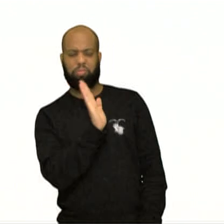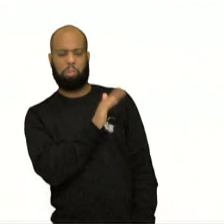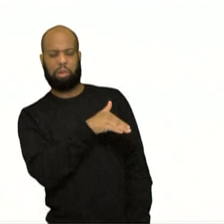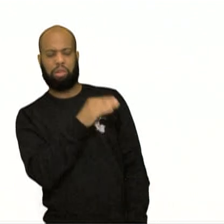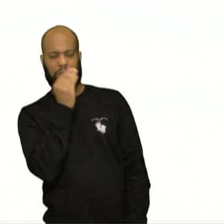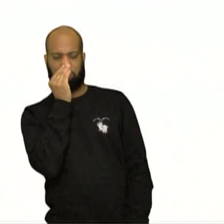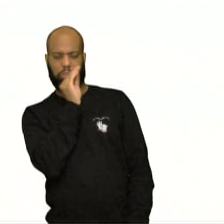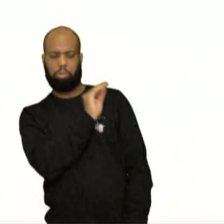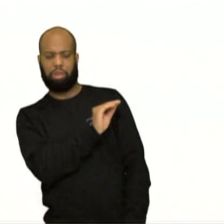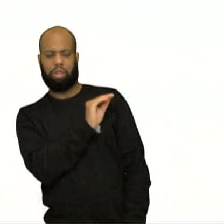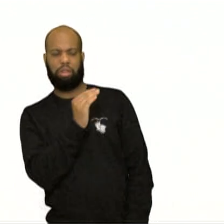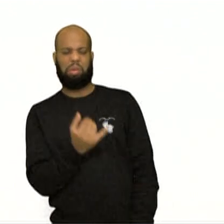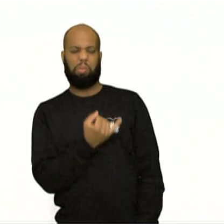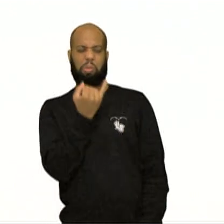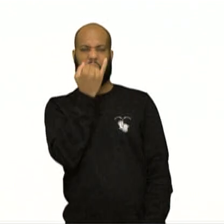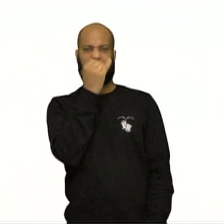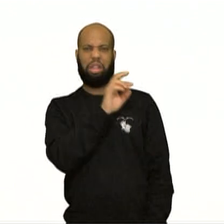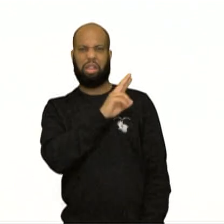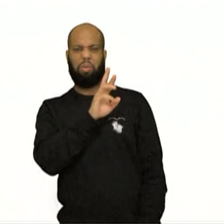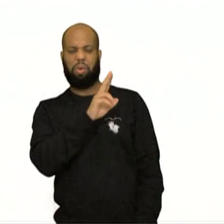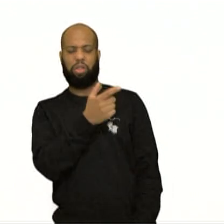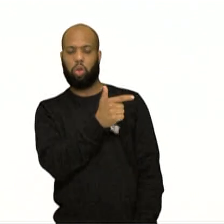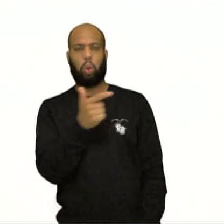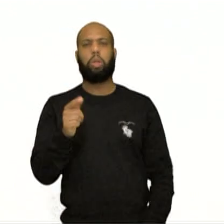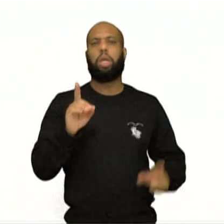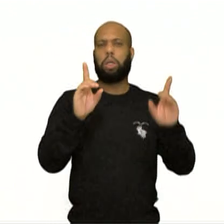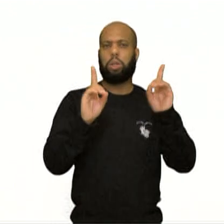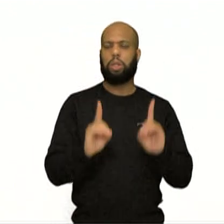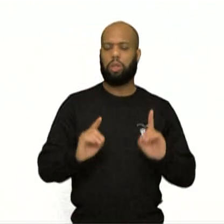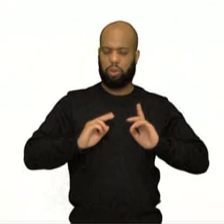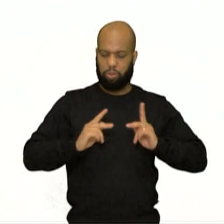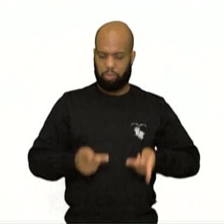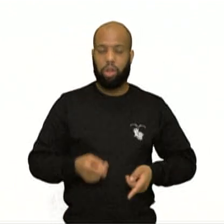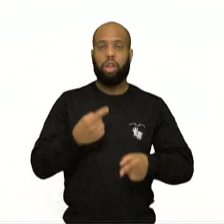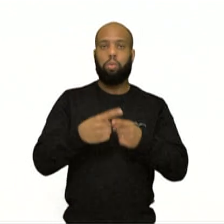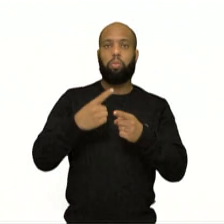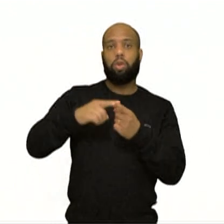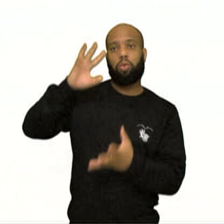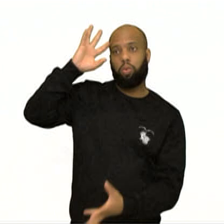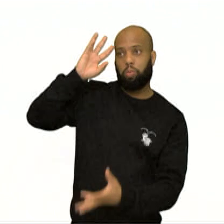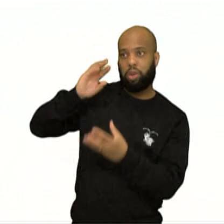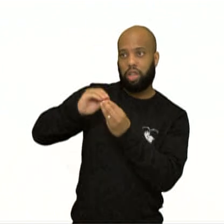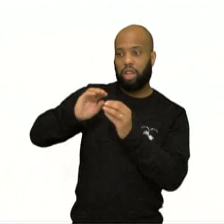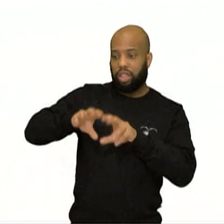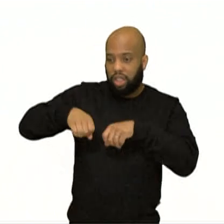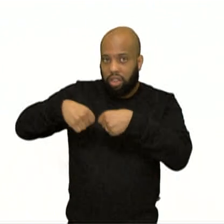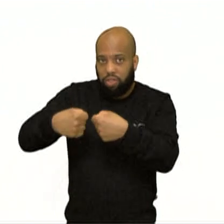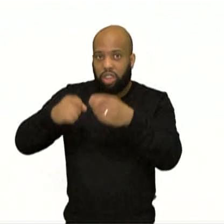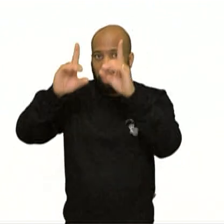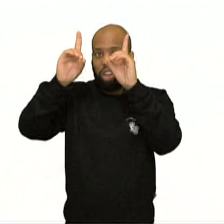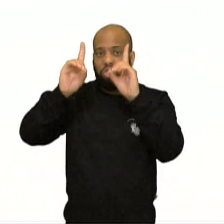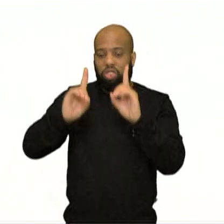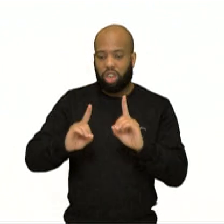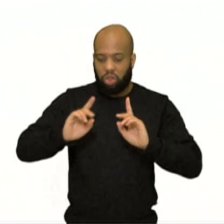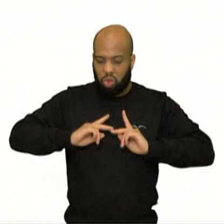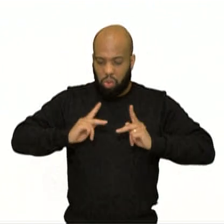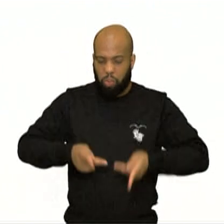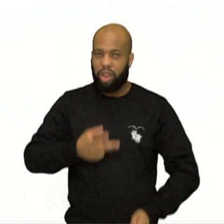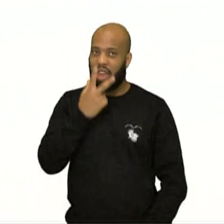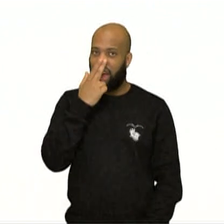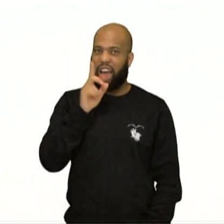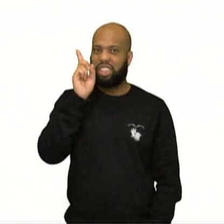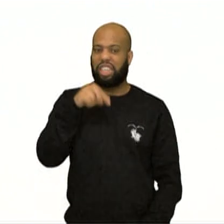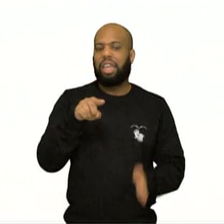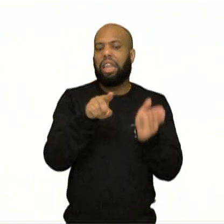pessoas normais, falam que não têm direito humano, pois compreendem a defesa dos direitos humanos de forma negativa,